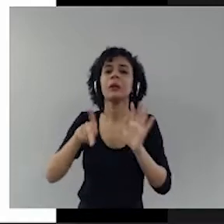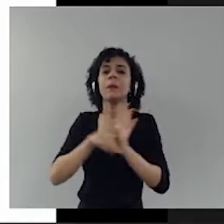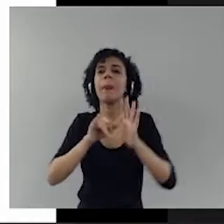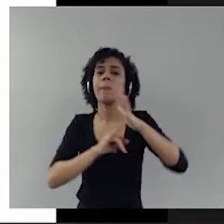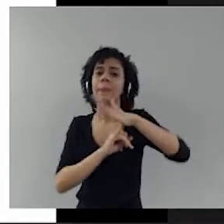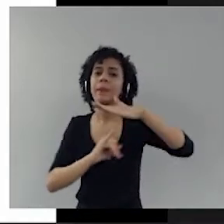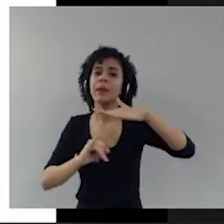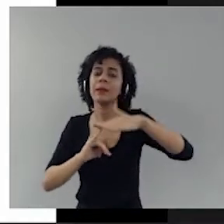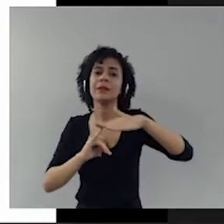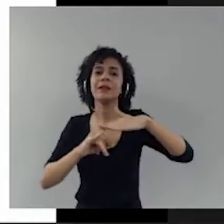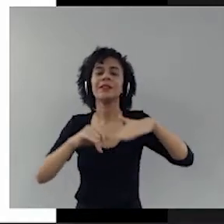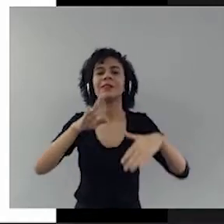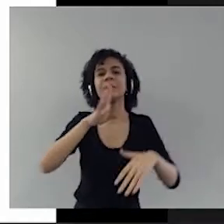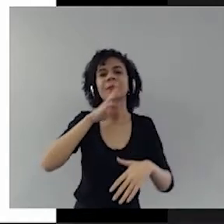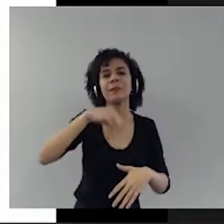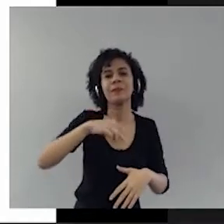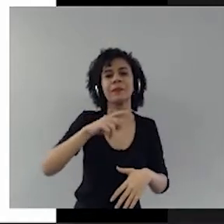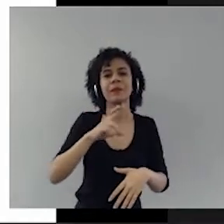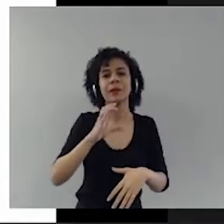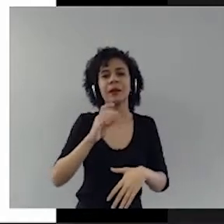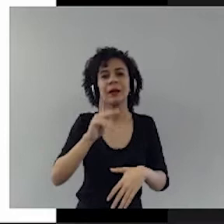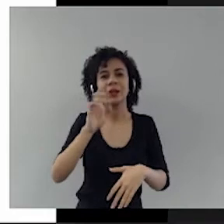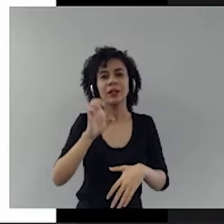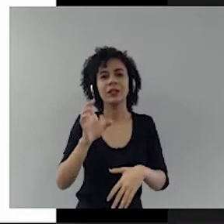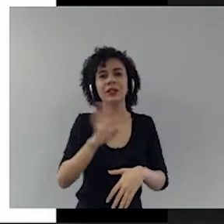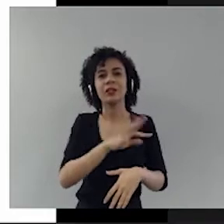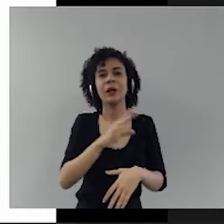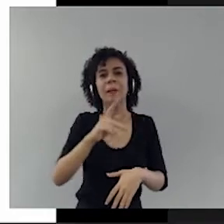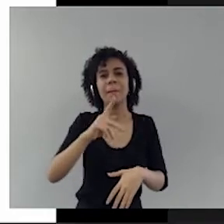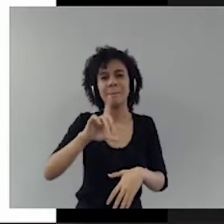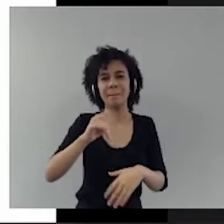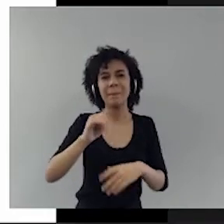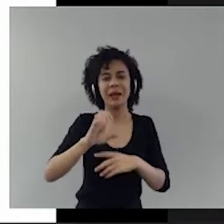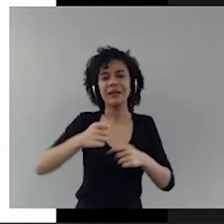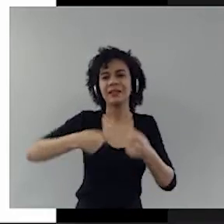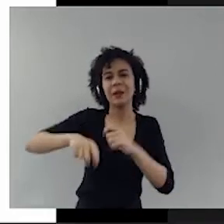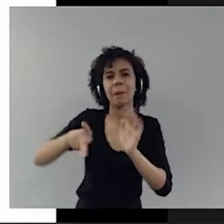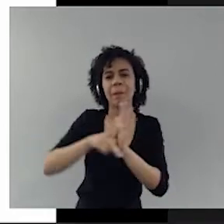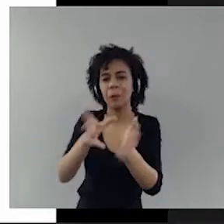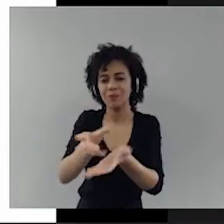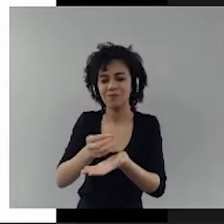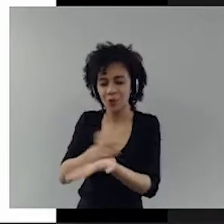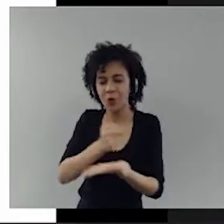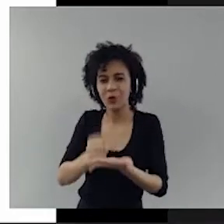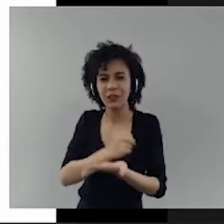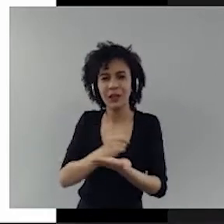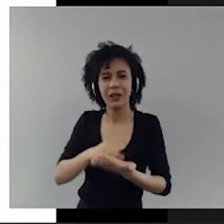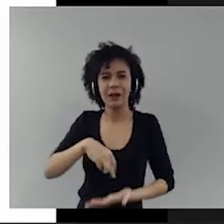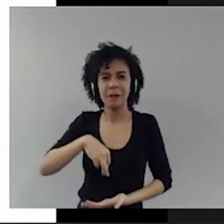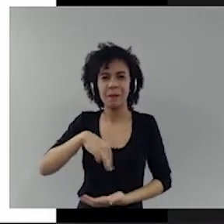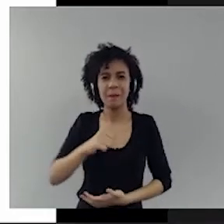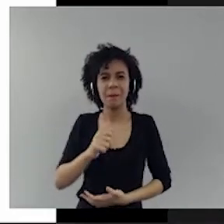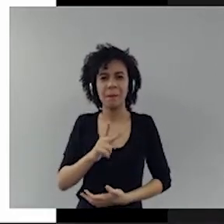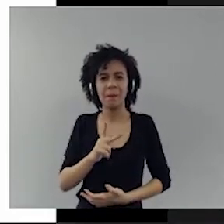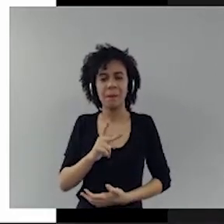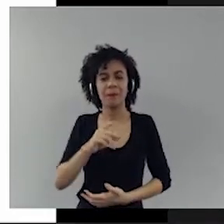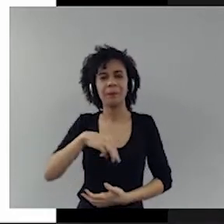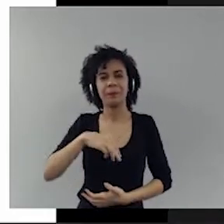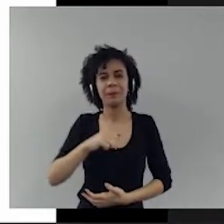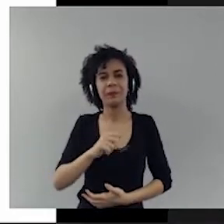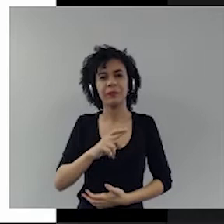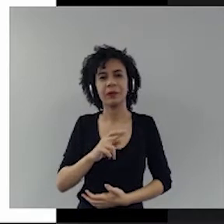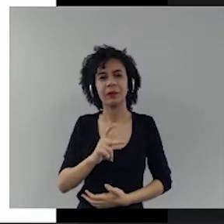como a instituição do market place para contratação direta todas essas medidas devem ser adotadas